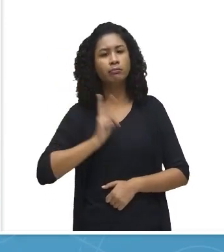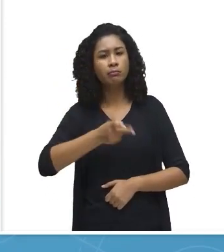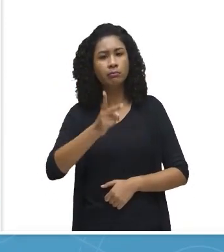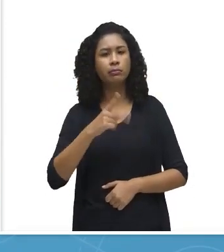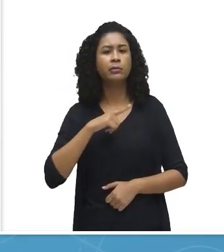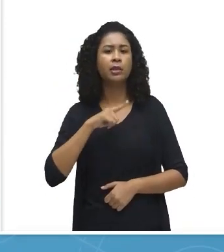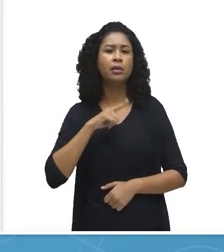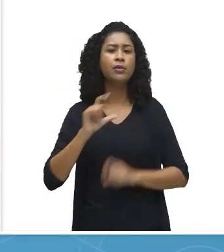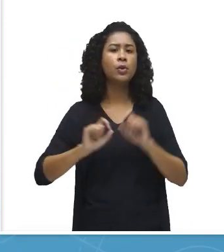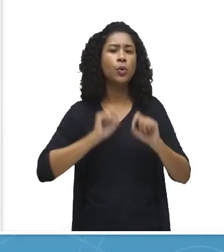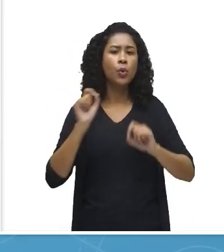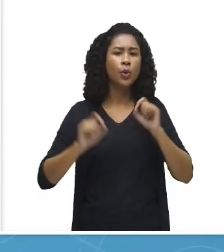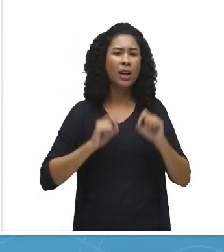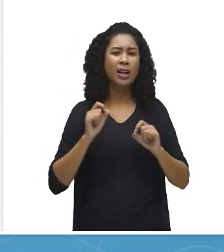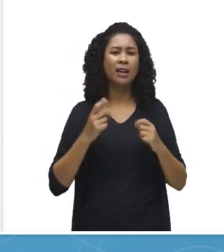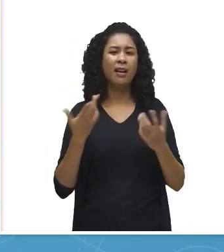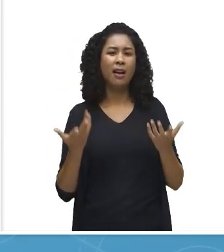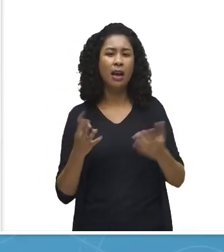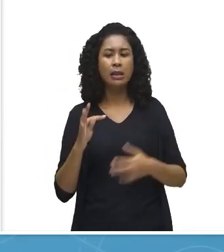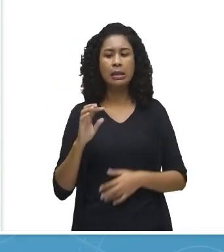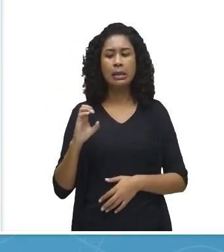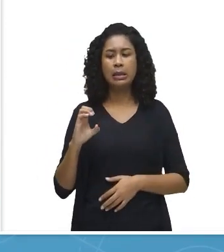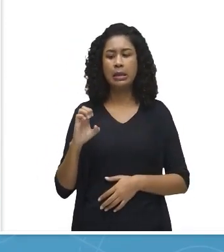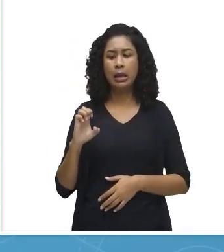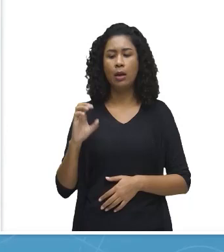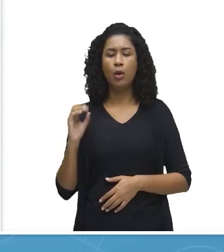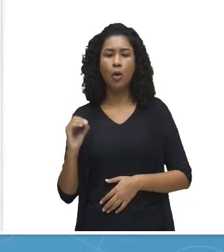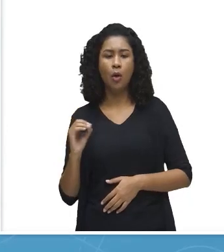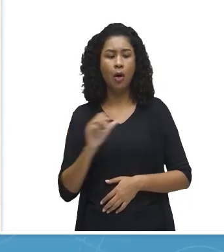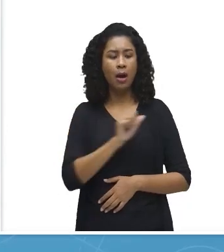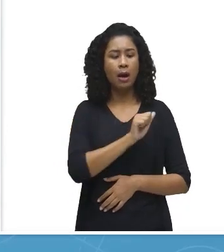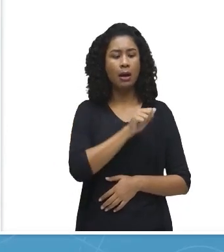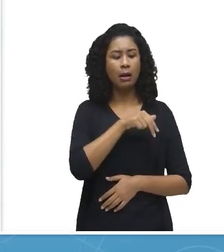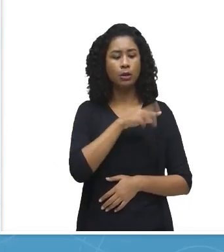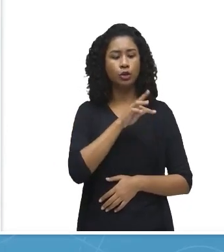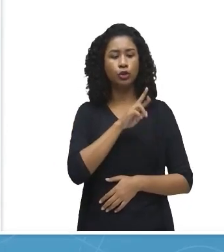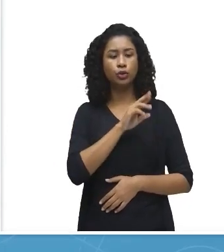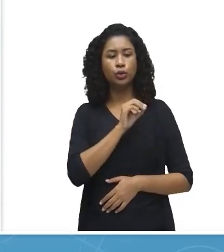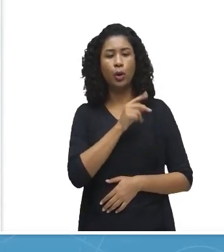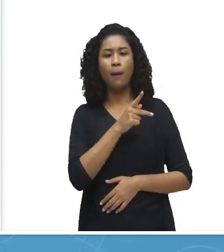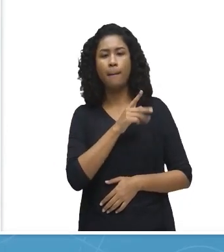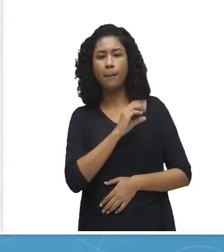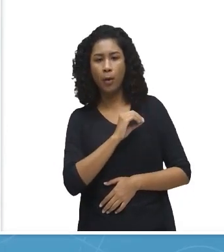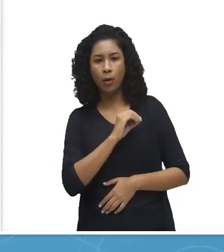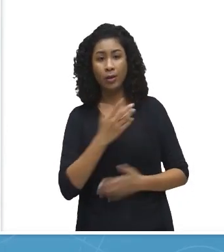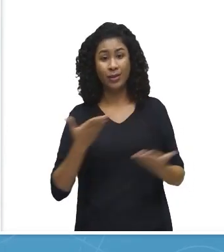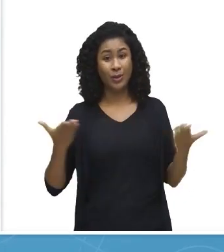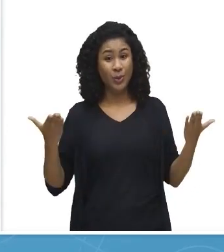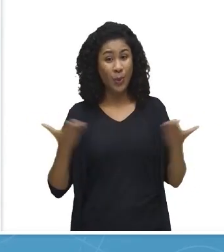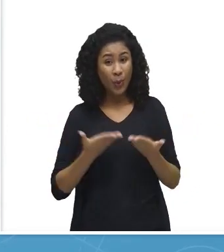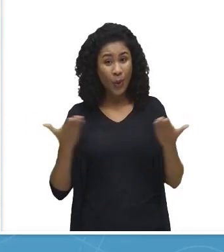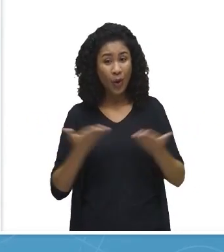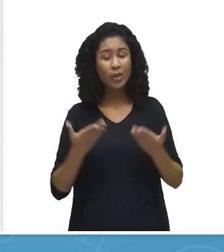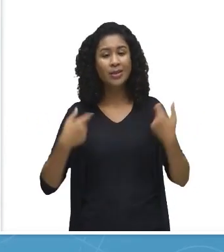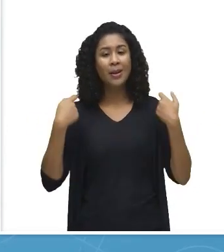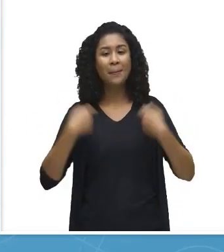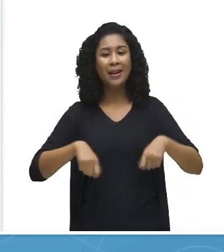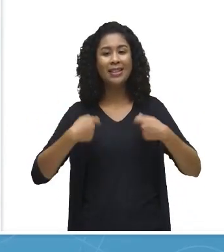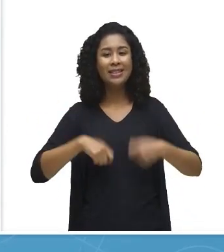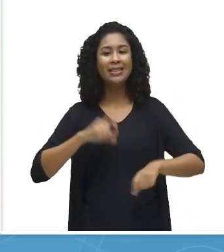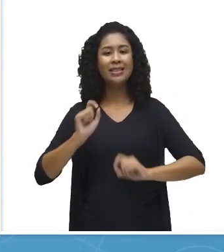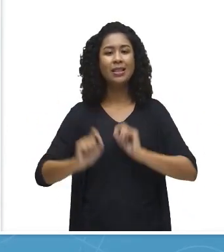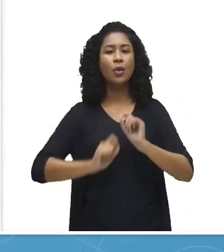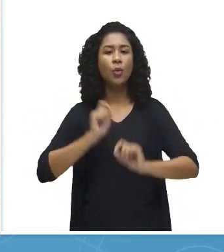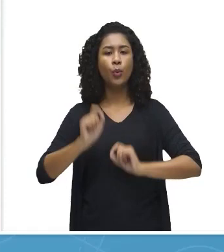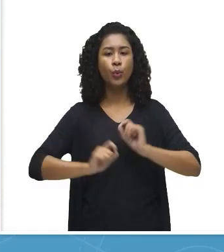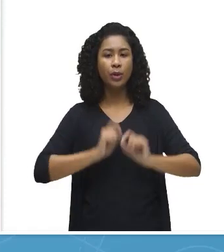tempo tivemos uma tensão muito grande entre teocentrismo e antropocentrismo. E hoje, mais do que nunca, nós precisamos treinar